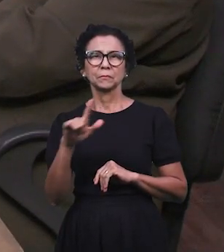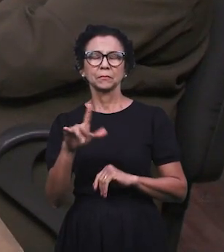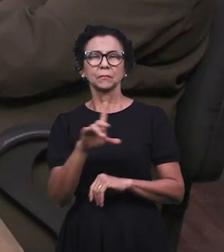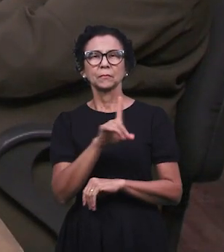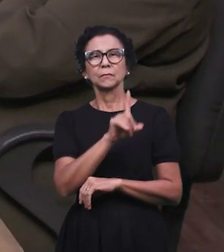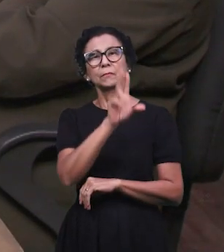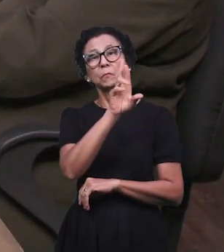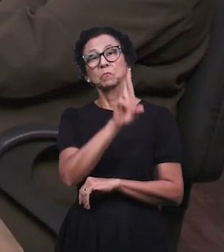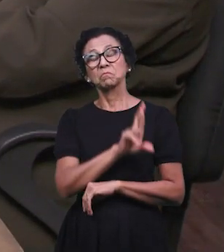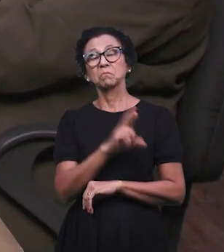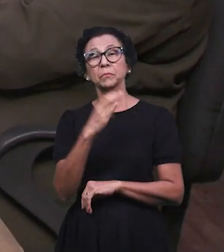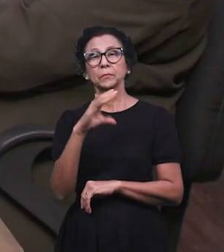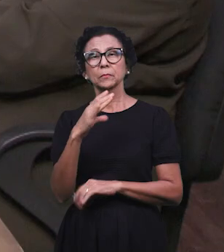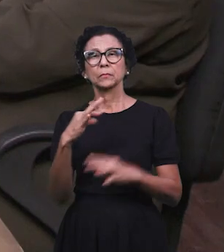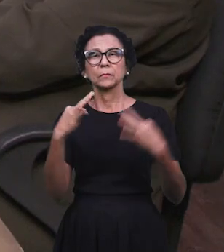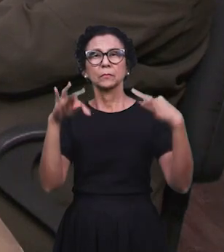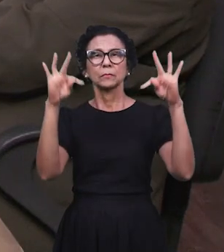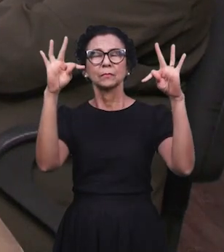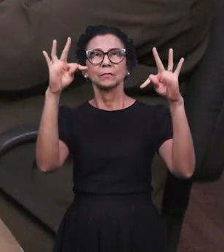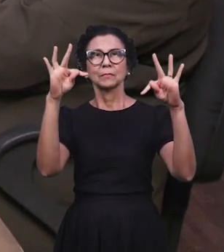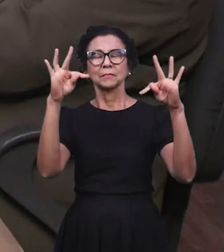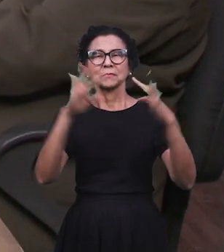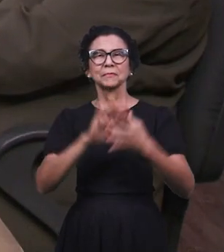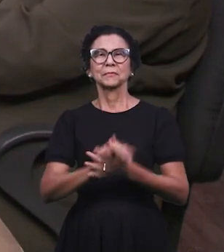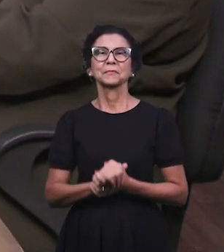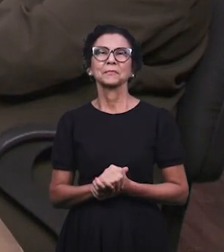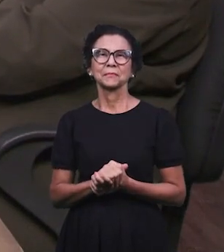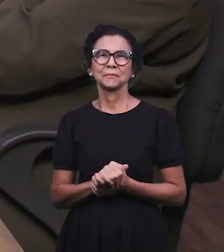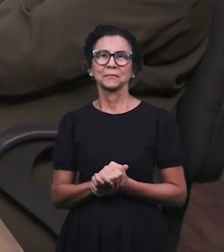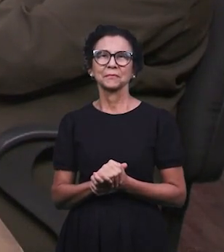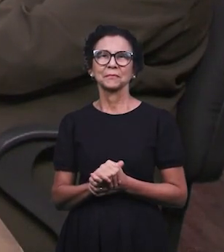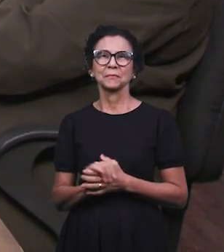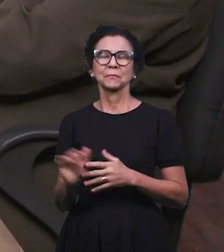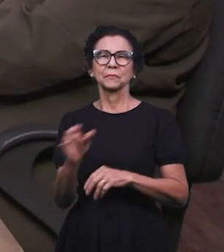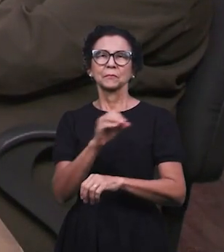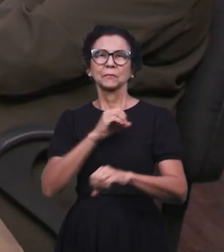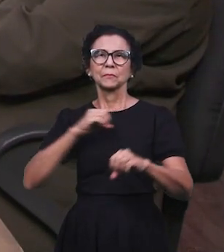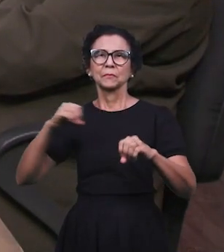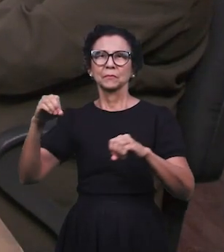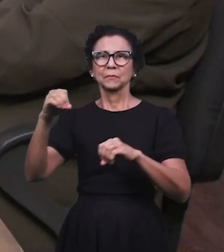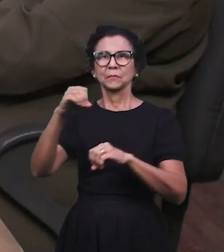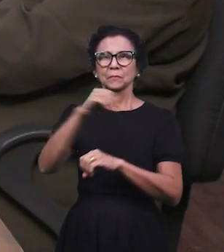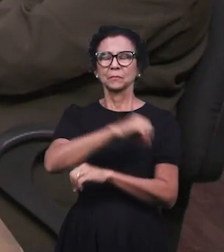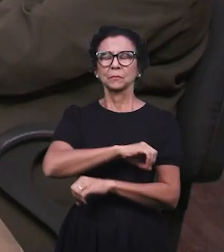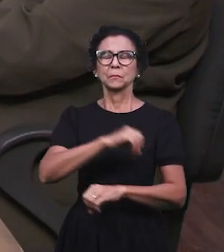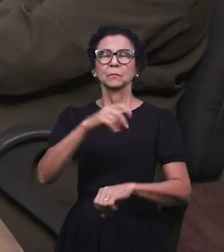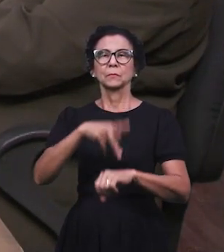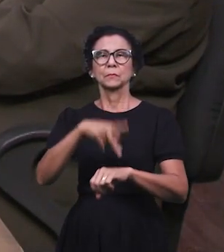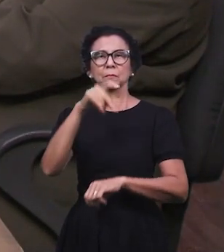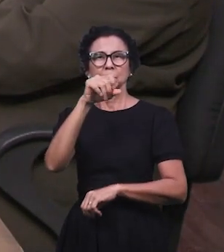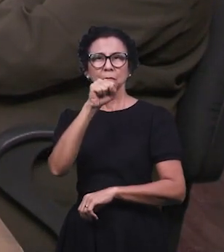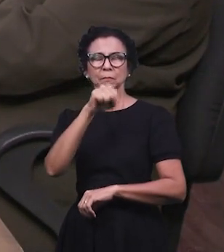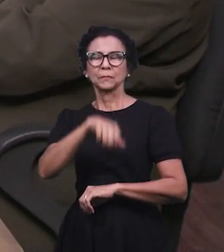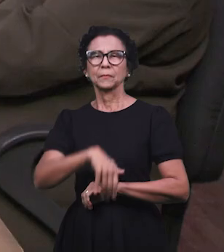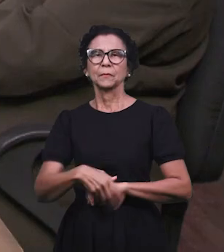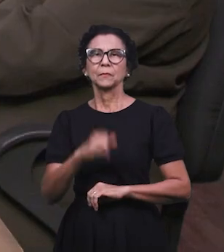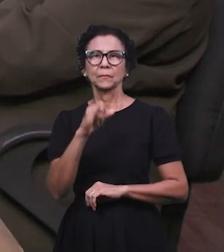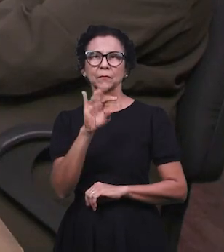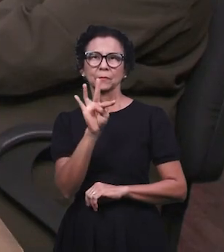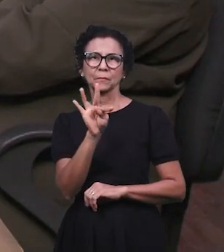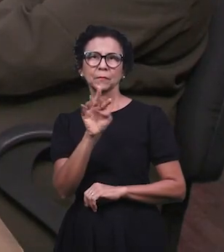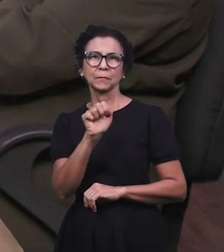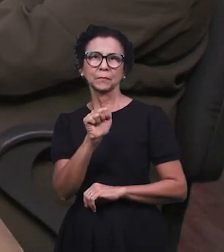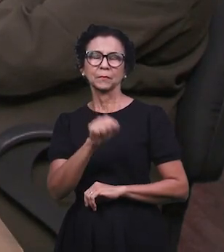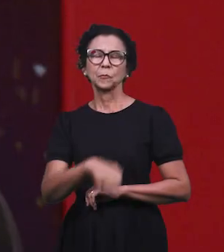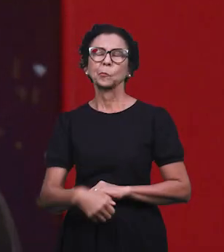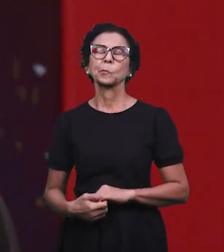Estado-Maior, doutor em Ciências e Tecnologias Espaciais no ITA e professor de pós-graduação dessa mesma